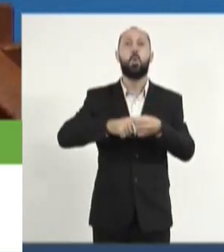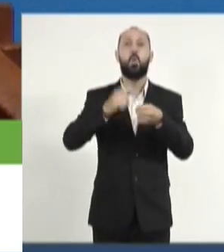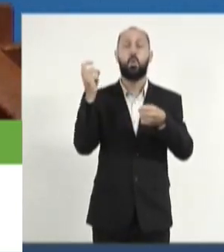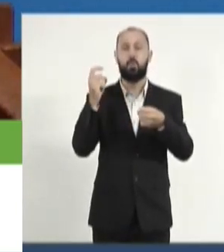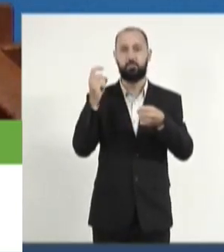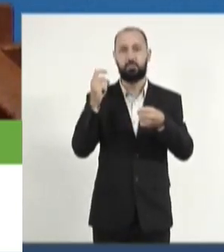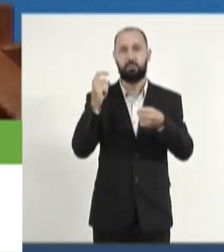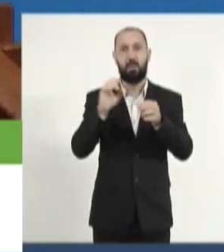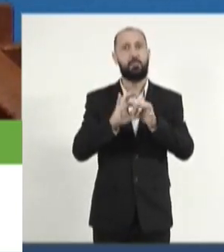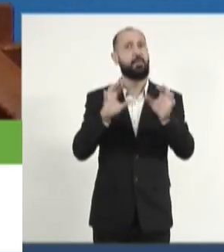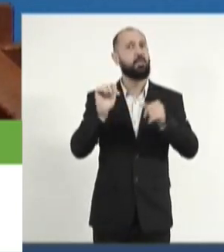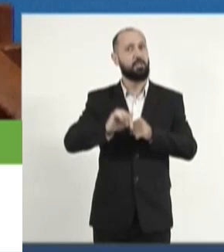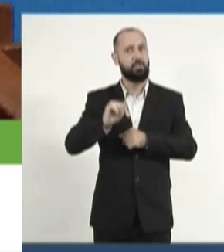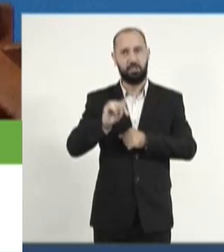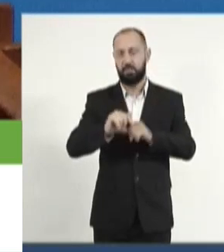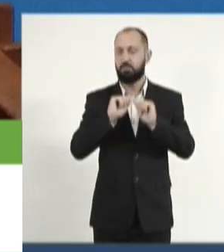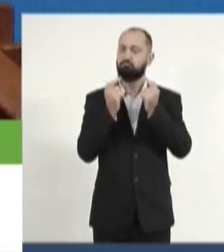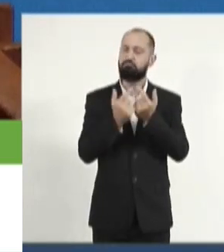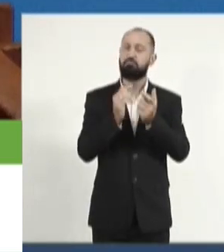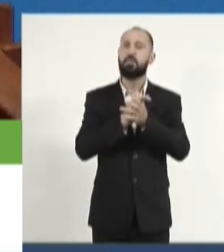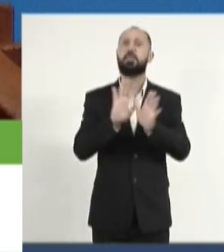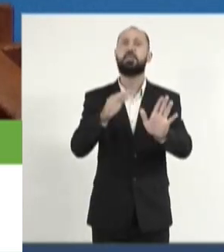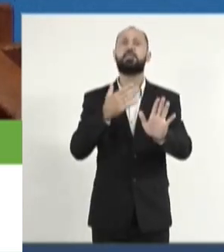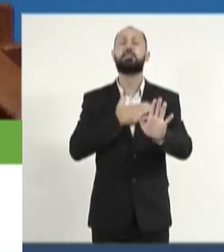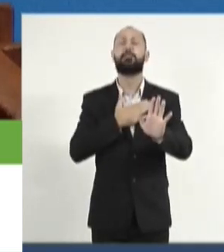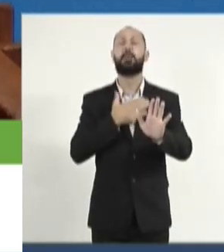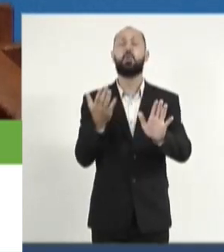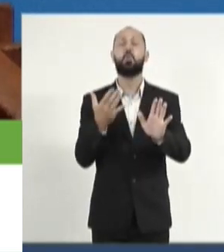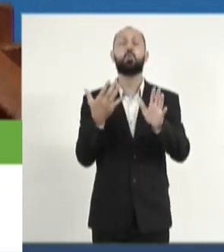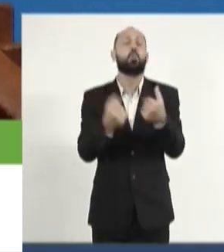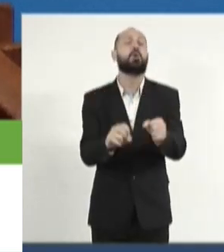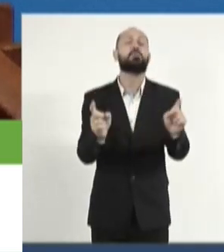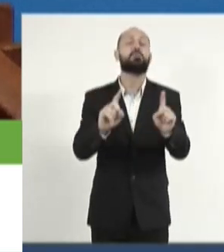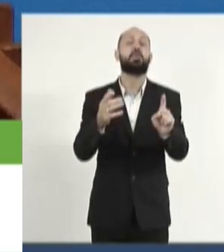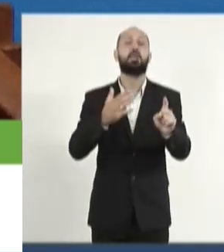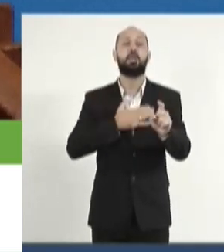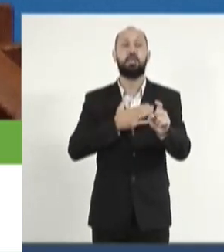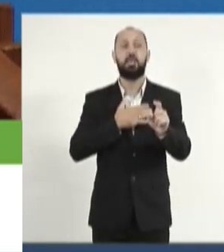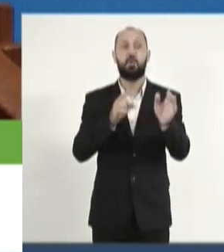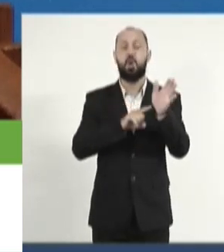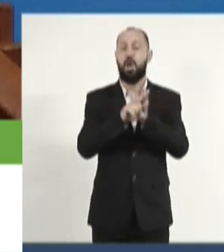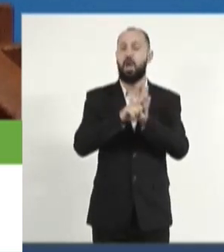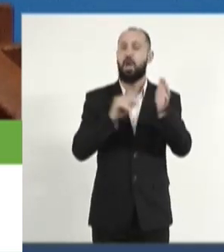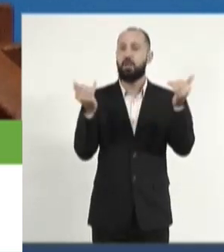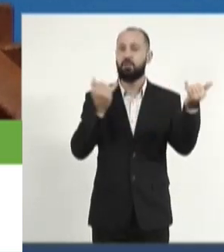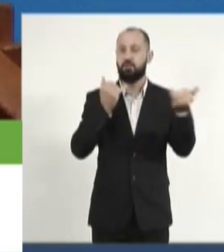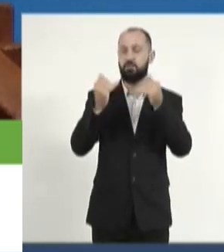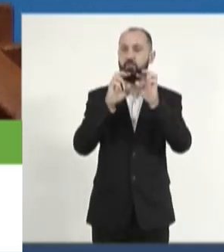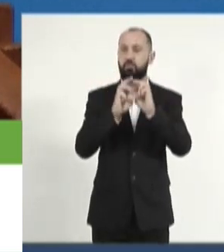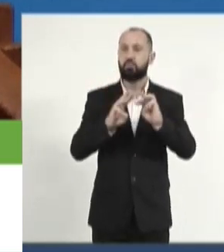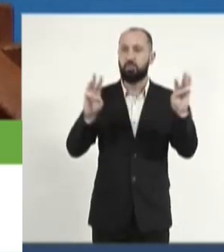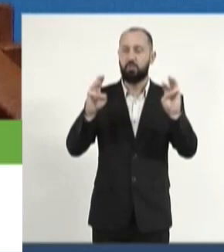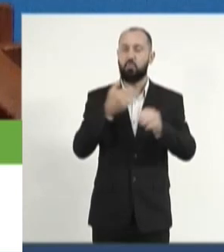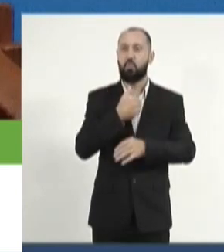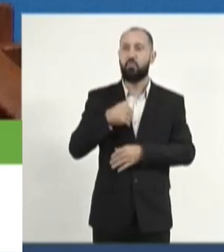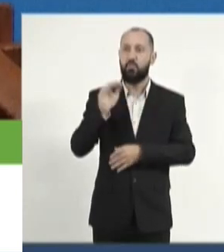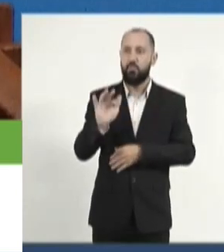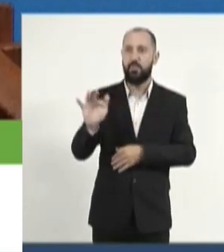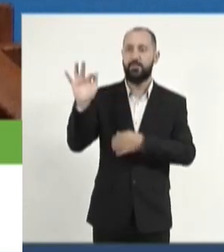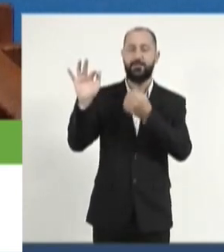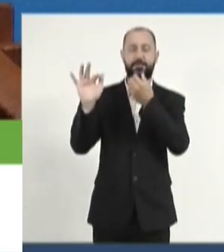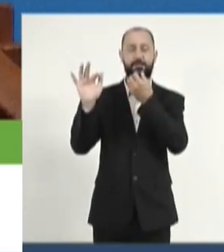do parlamento. E para não me submeter, eu coletei os dados do site do governo federal.